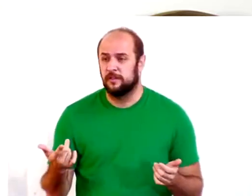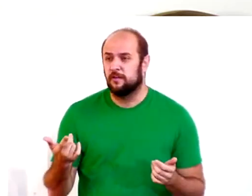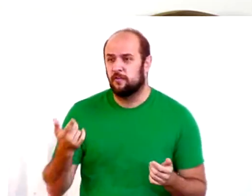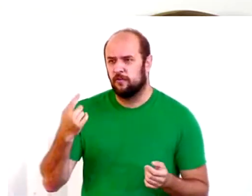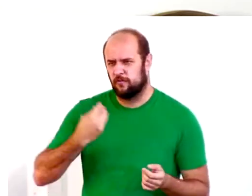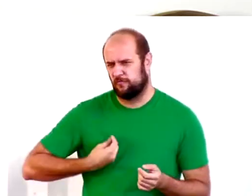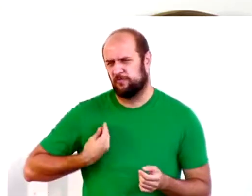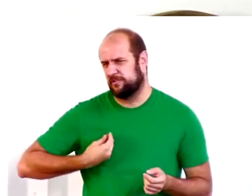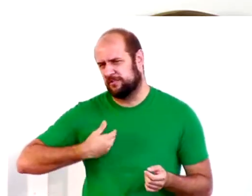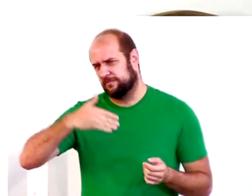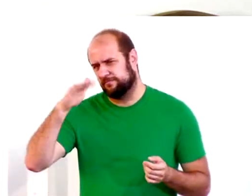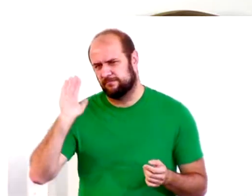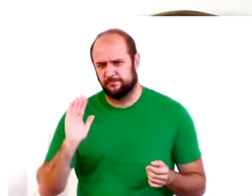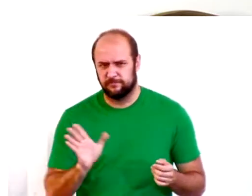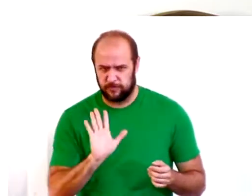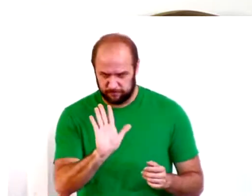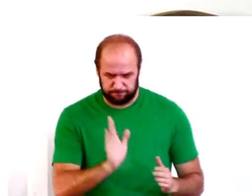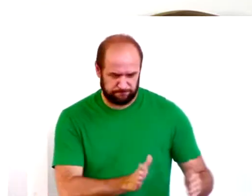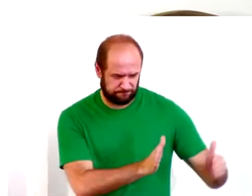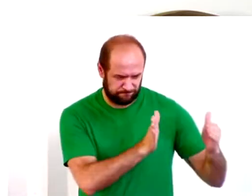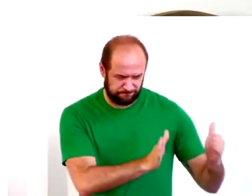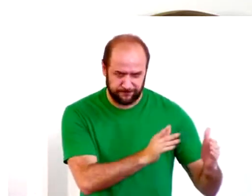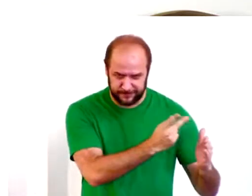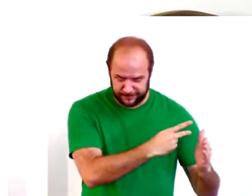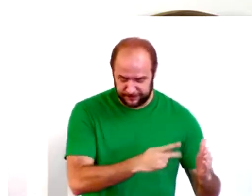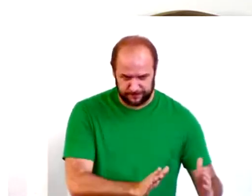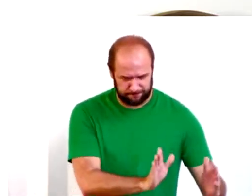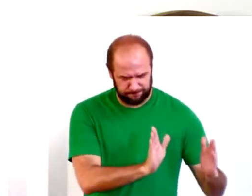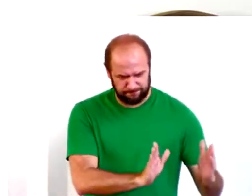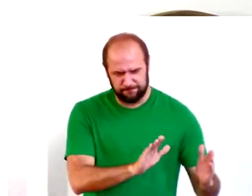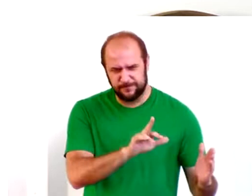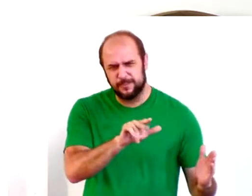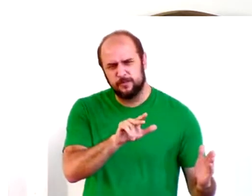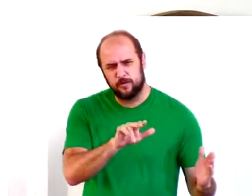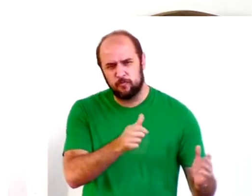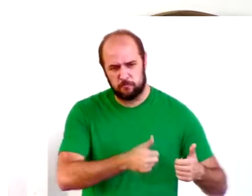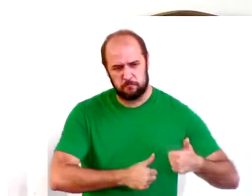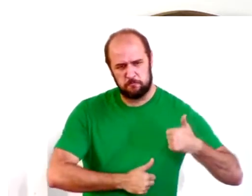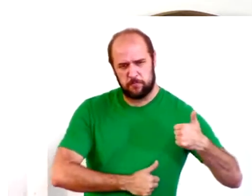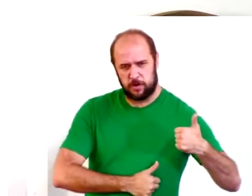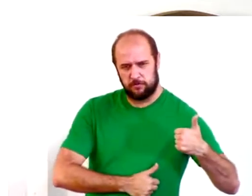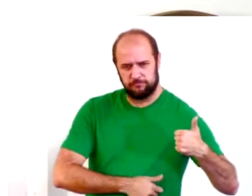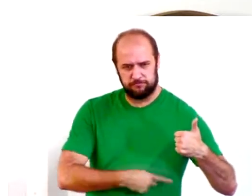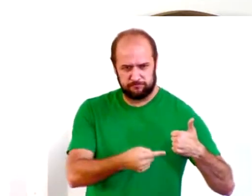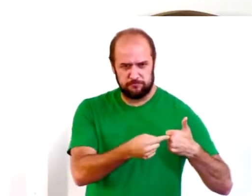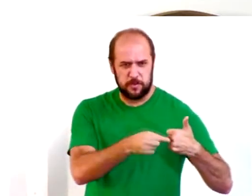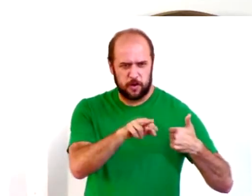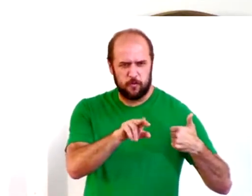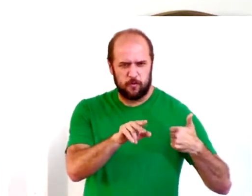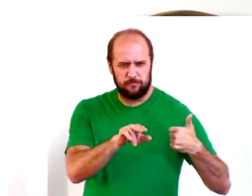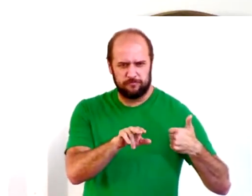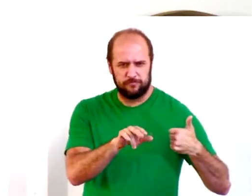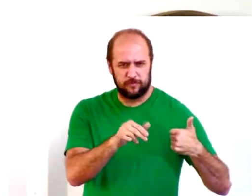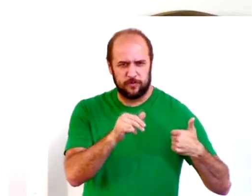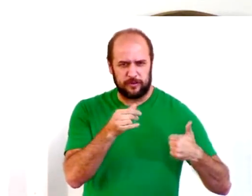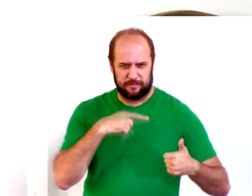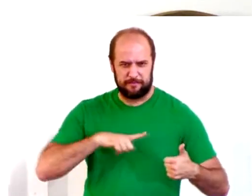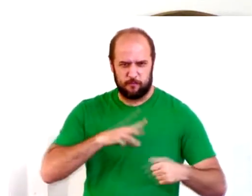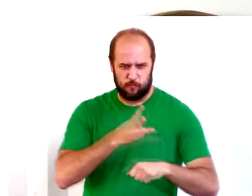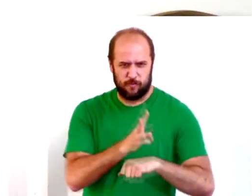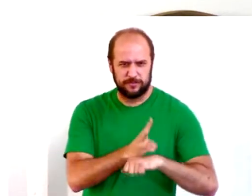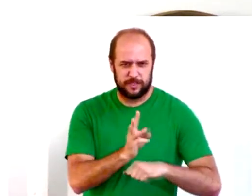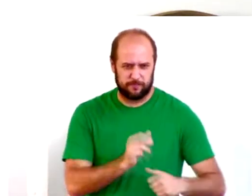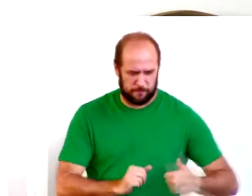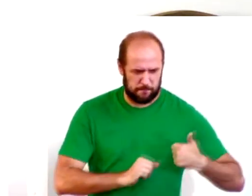estamos vivendo. O primeiro desenho embaixo seria uma espécie de joinha, um sim, aquele que a gente coloca lá no WhatsApp quando a gente